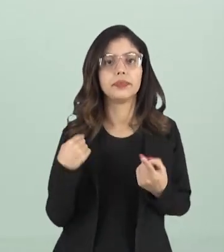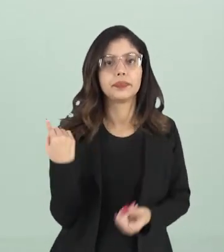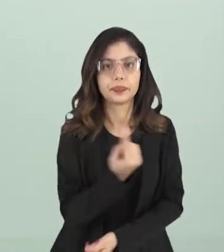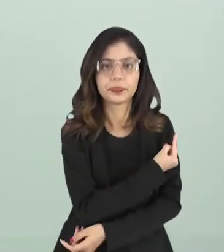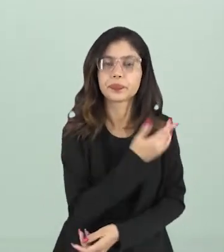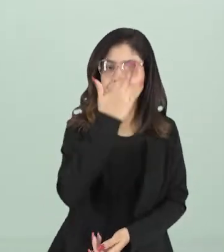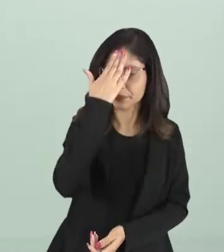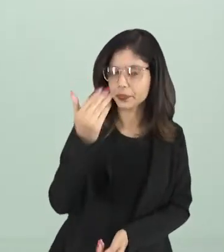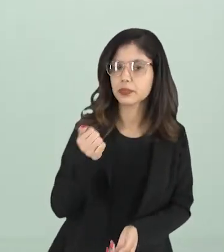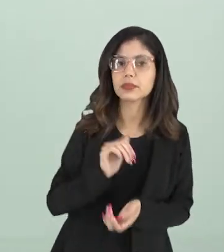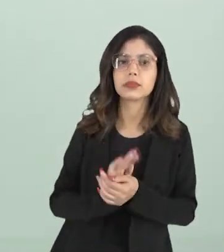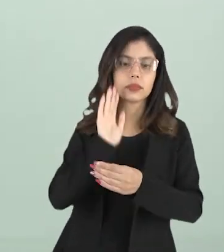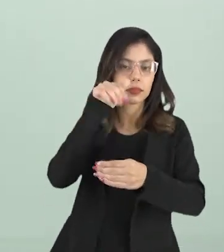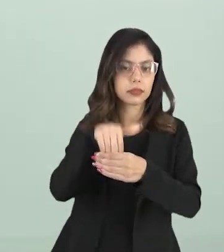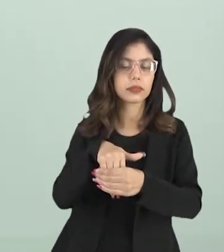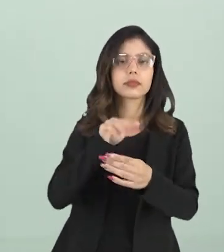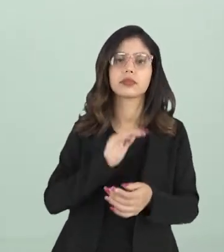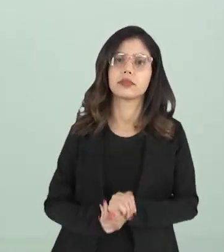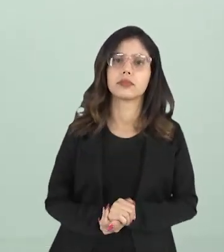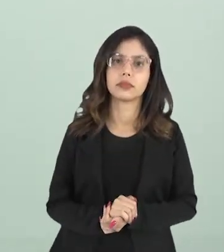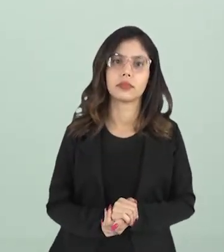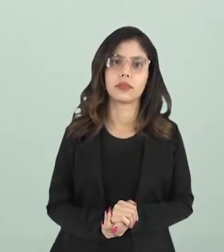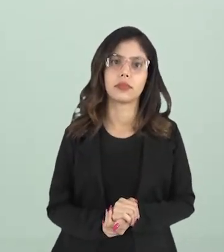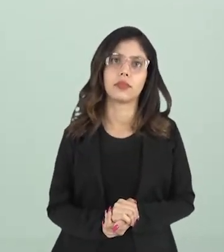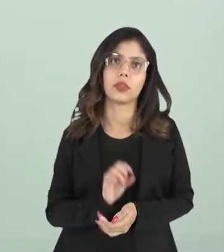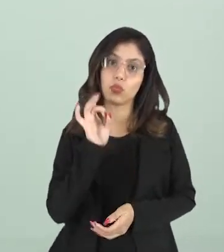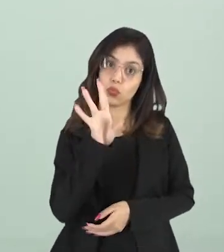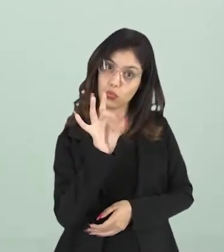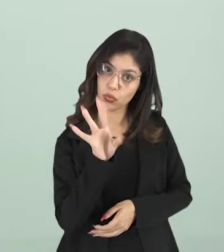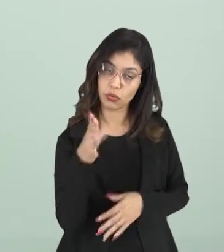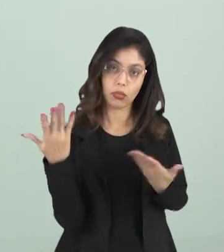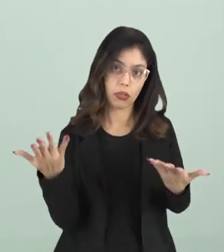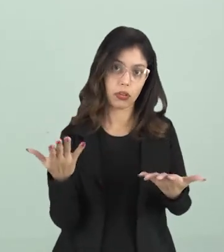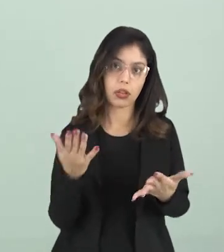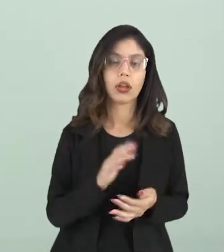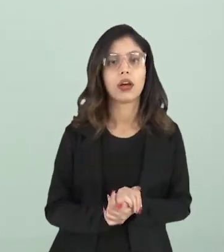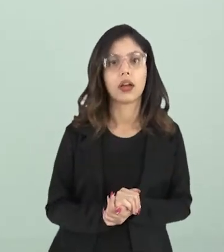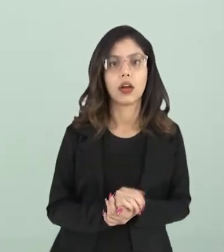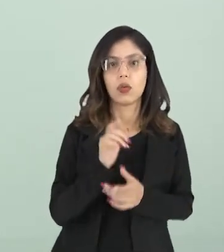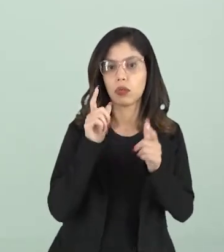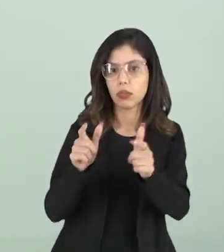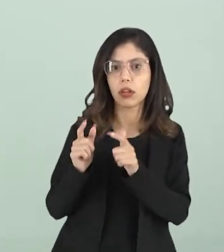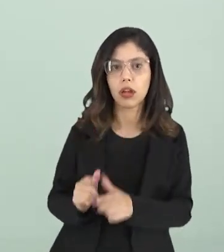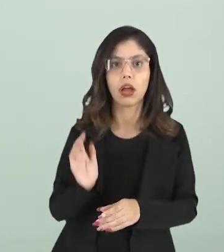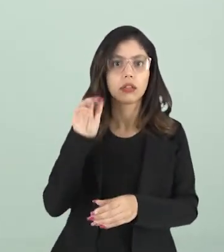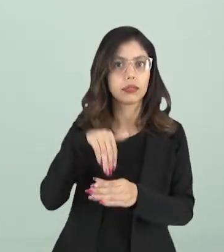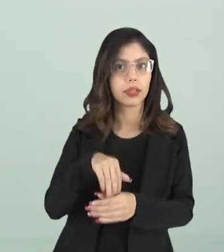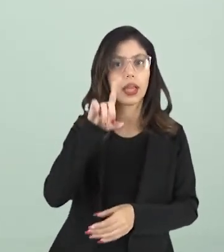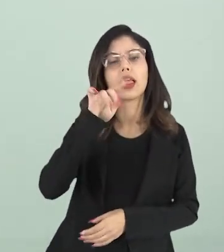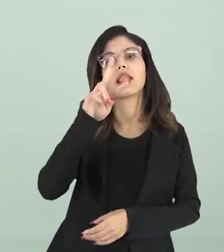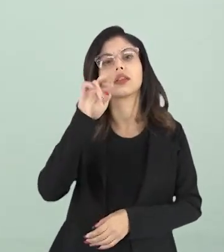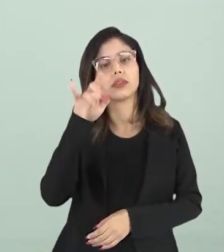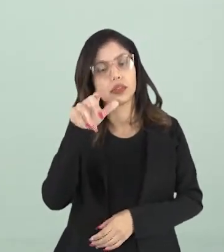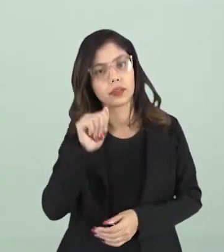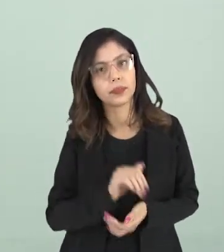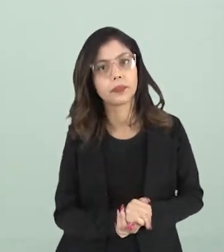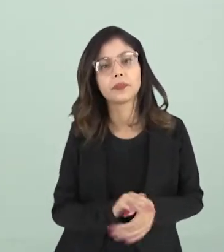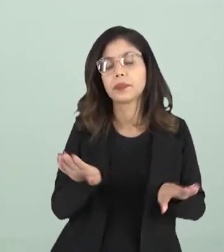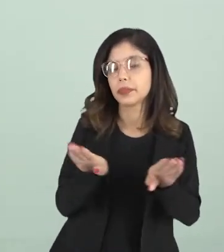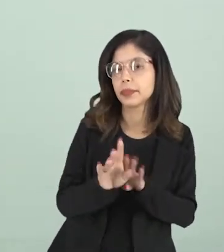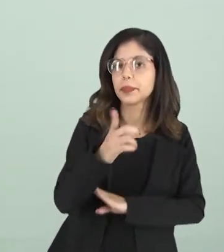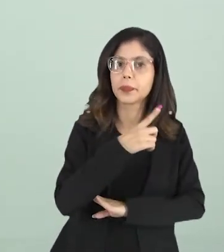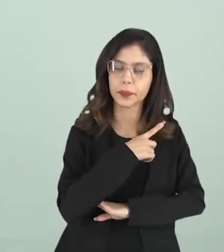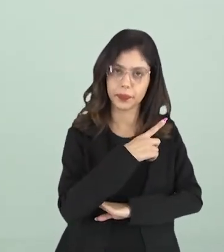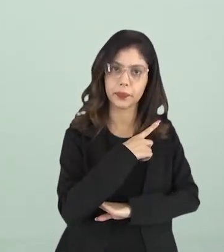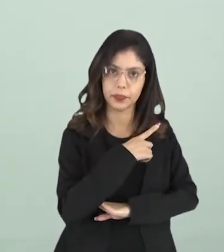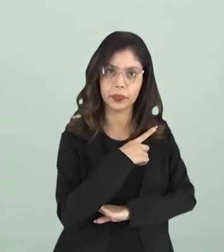sabemos que o fato de votar não se restringe somente ao âmbito eleitoral. Existem